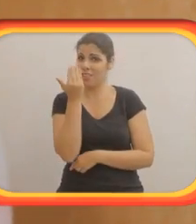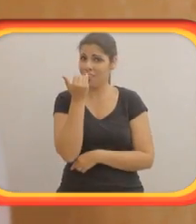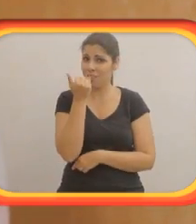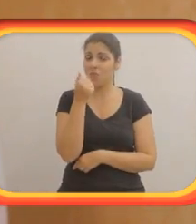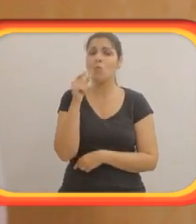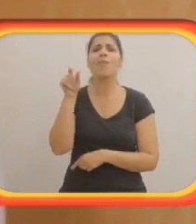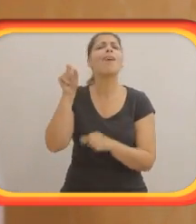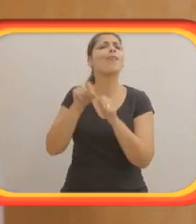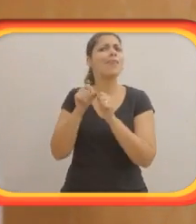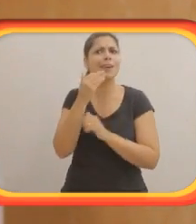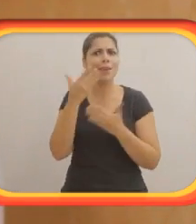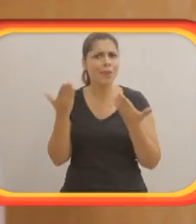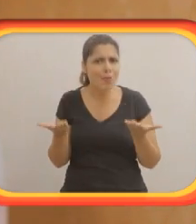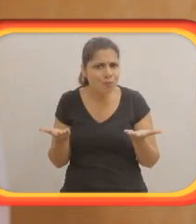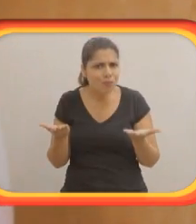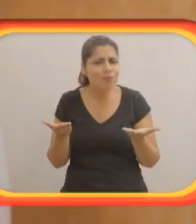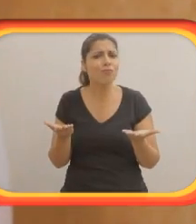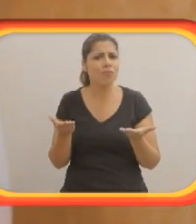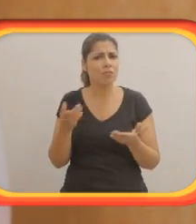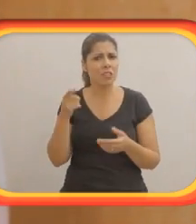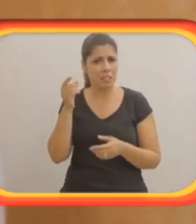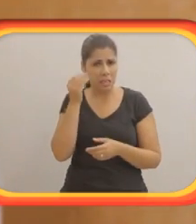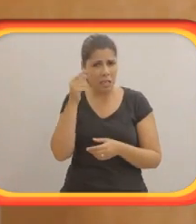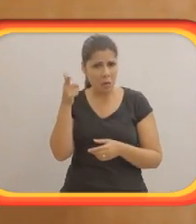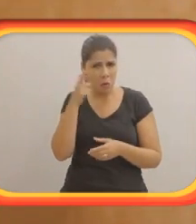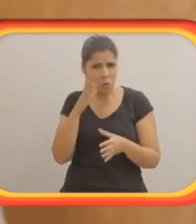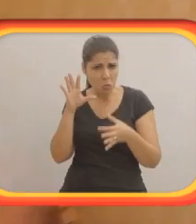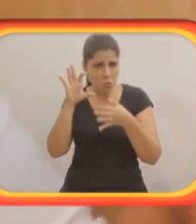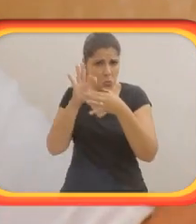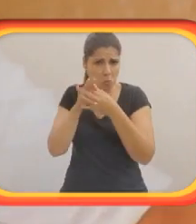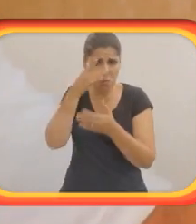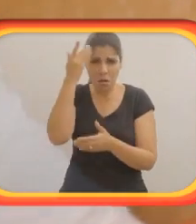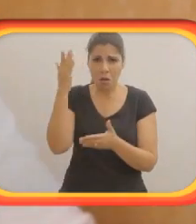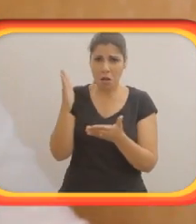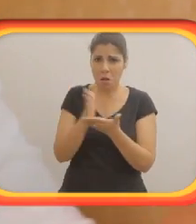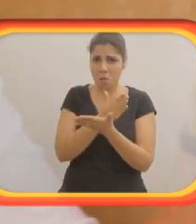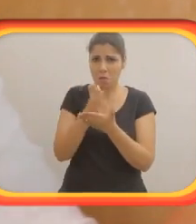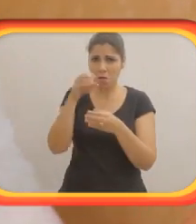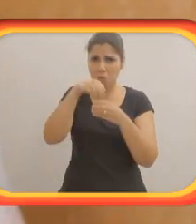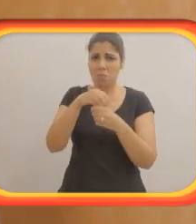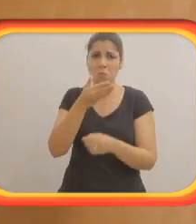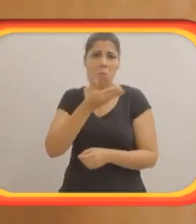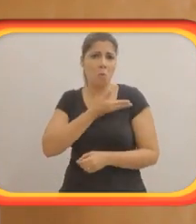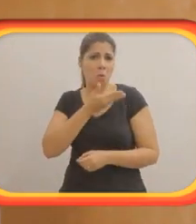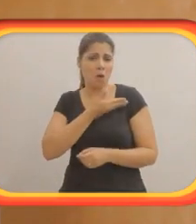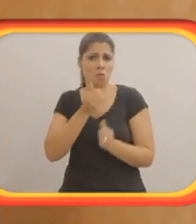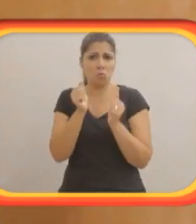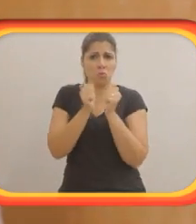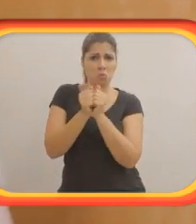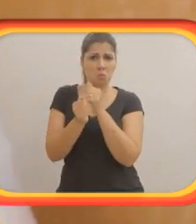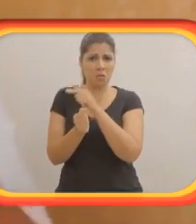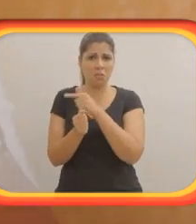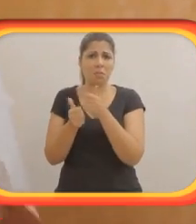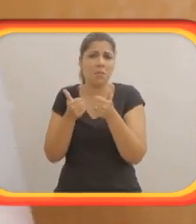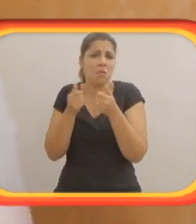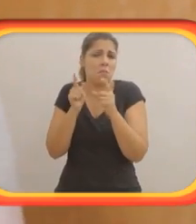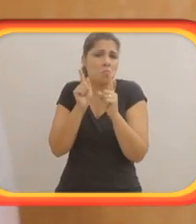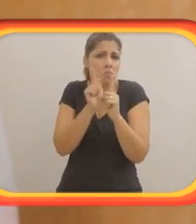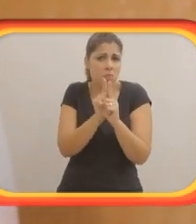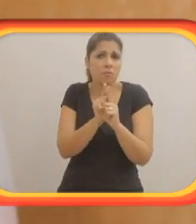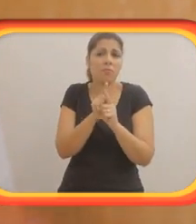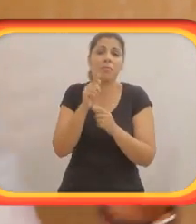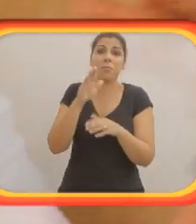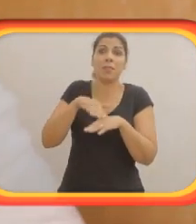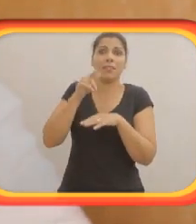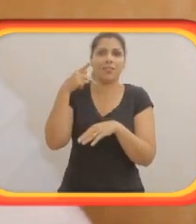muito fechado, né? Não participa muito, mas quando vai para o recreio, o que ele faz no recreio? Será que ele se enturma